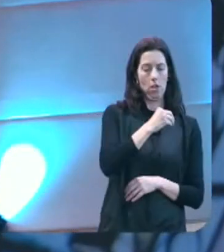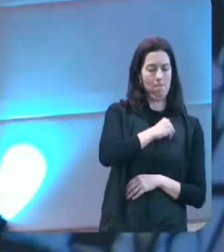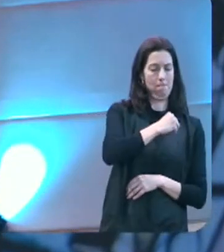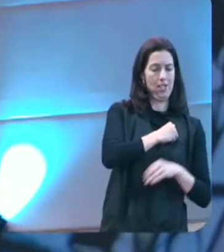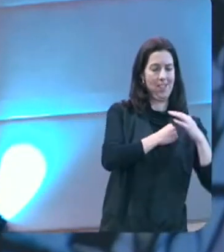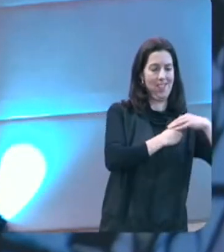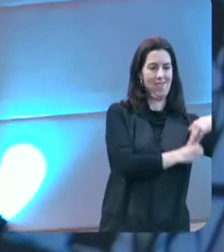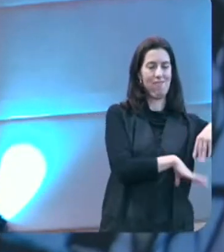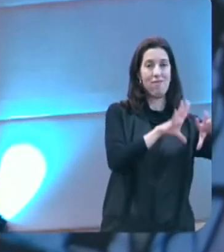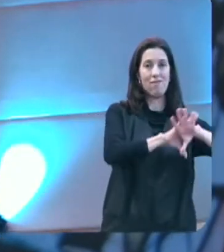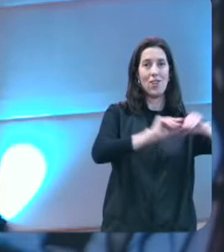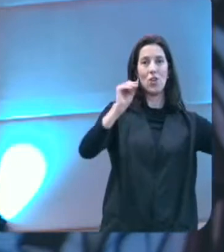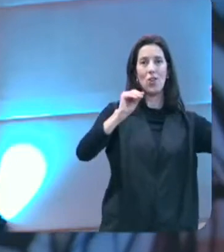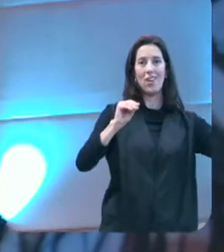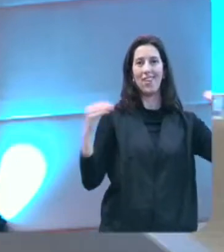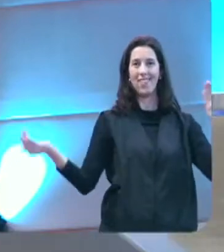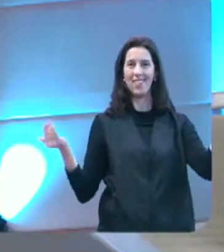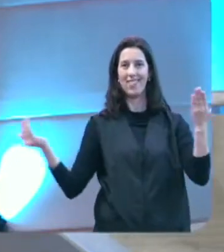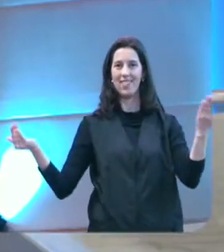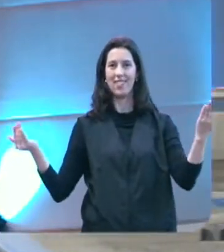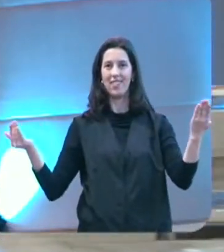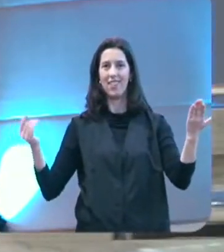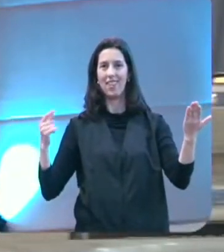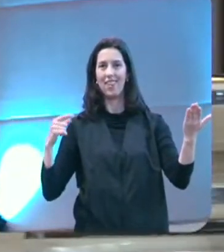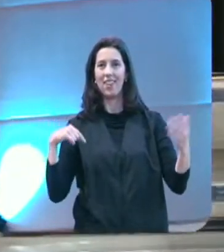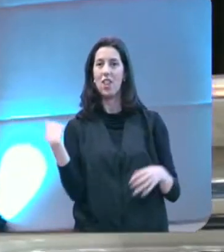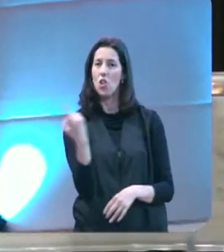lepra espiritual.